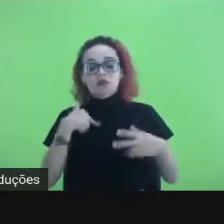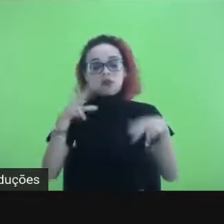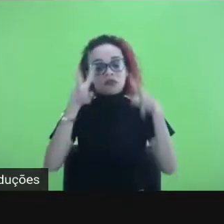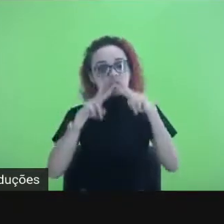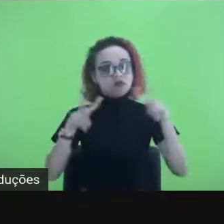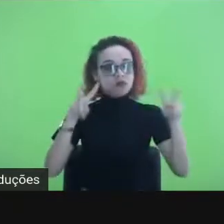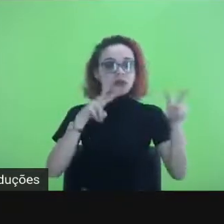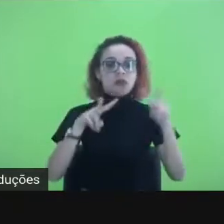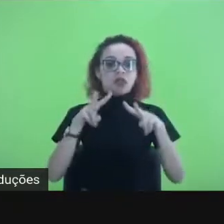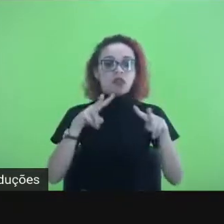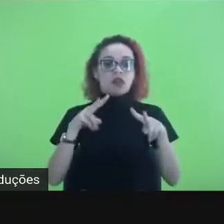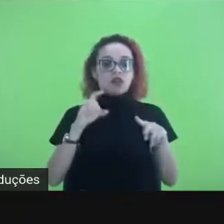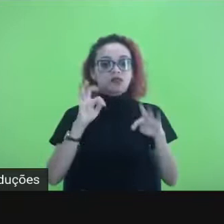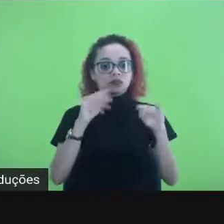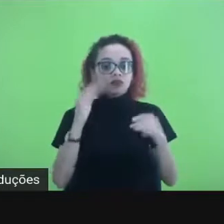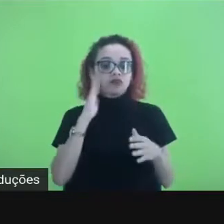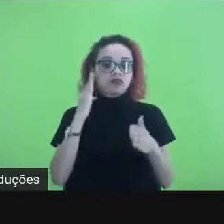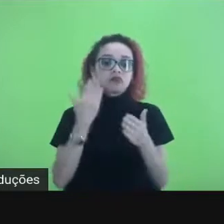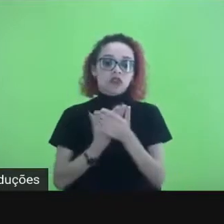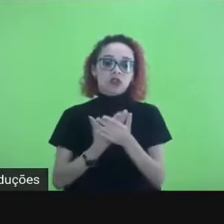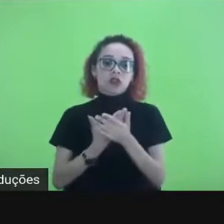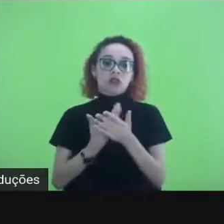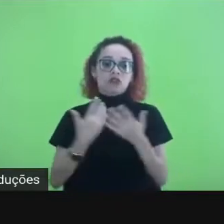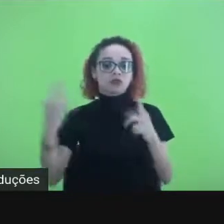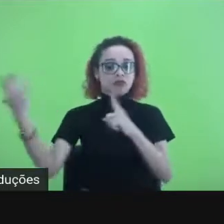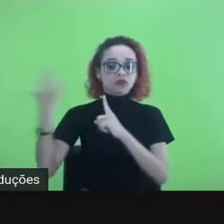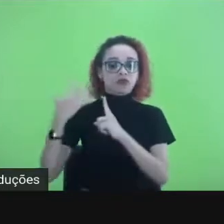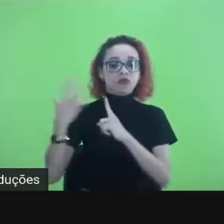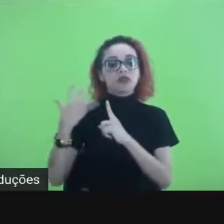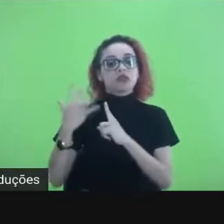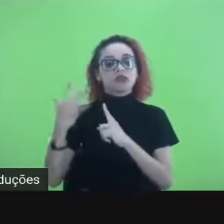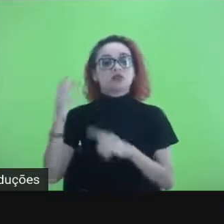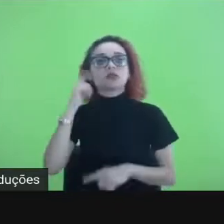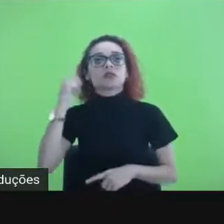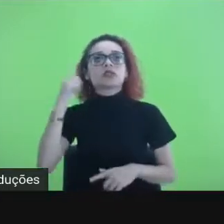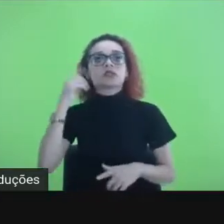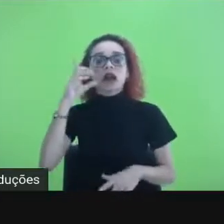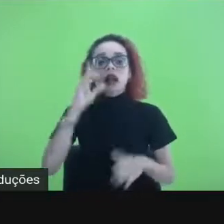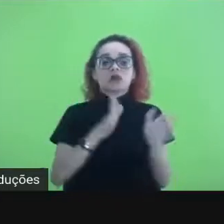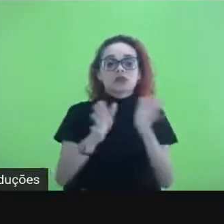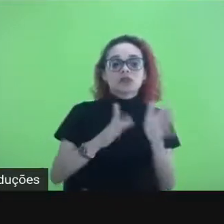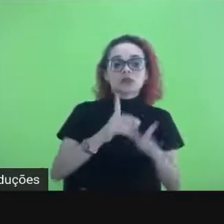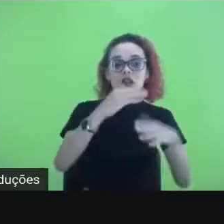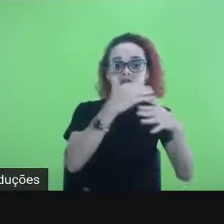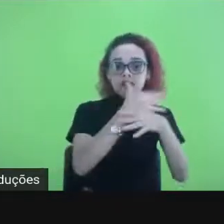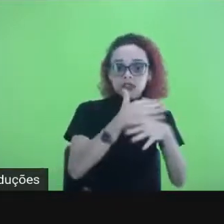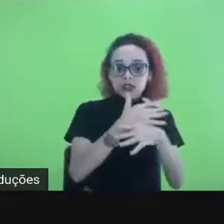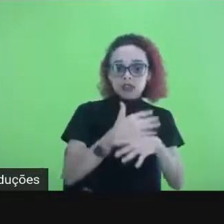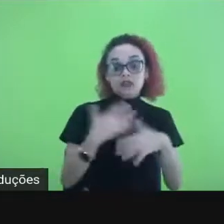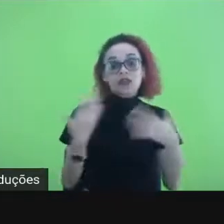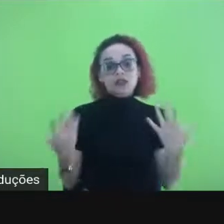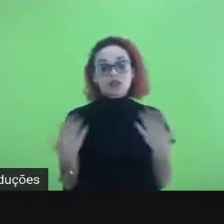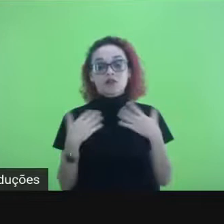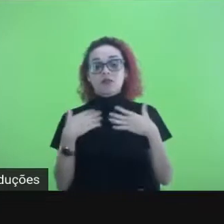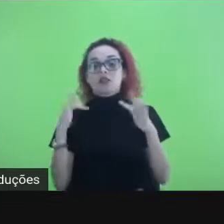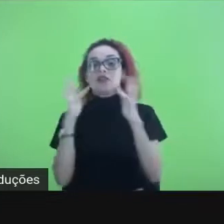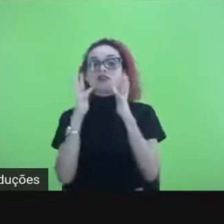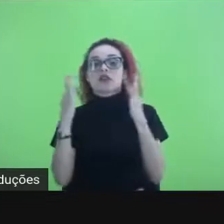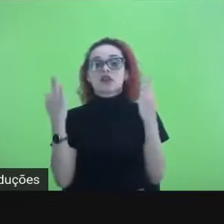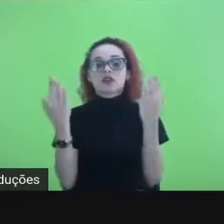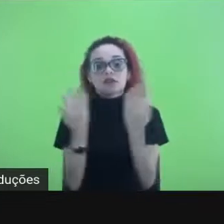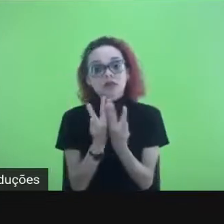de tudo que me influencia para pensar o direito à cidade, né? A minha família é uma família